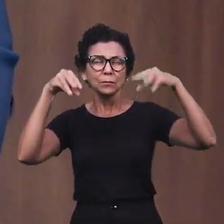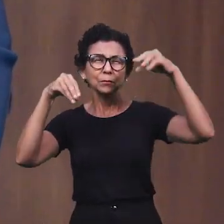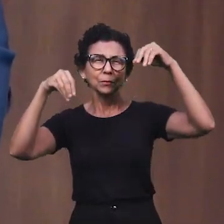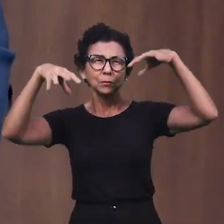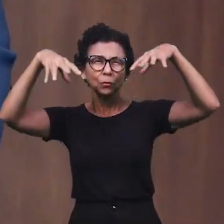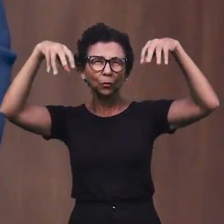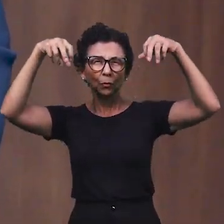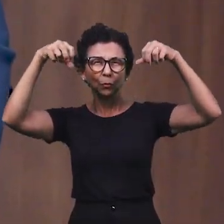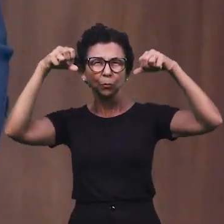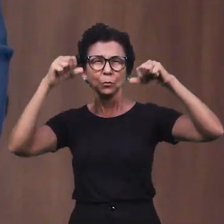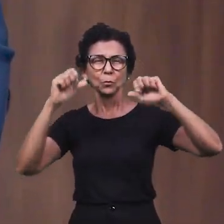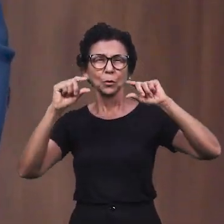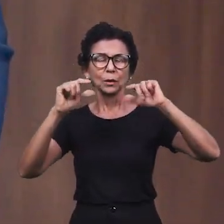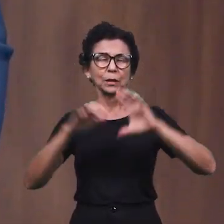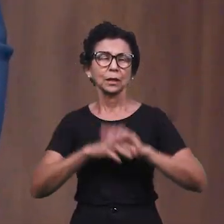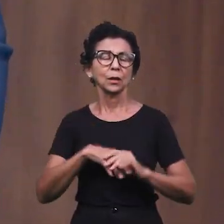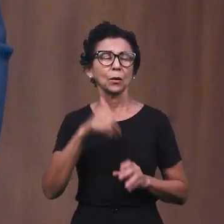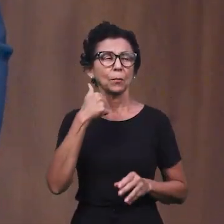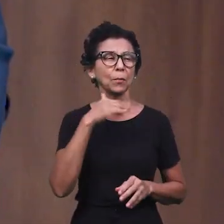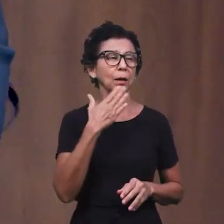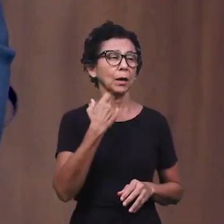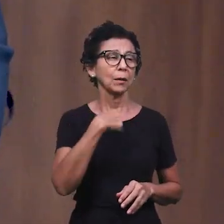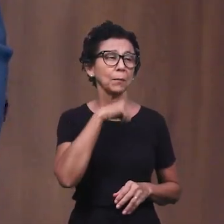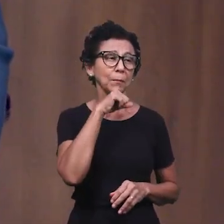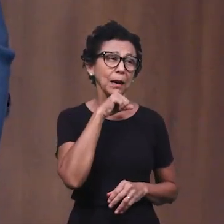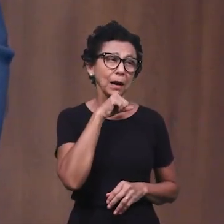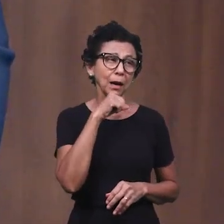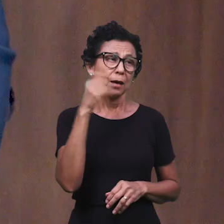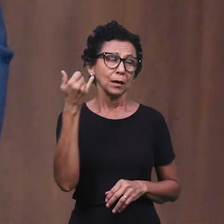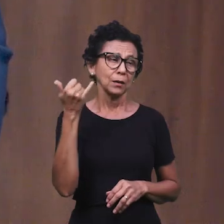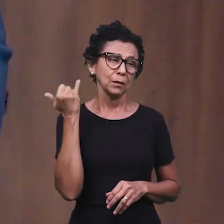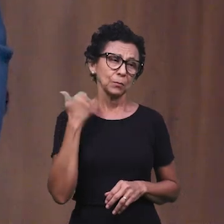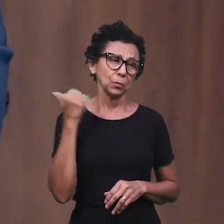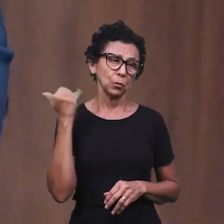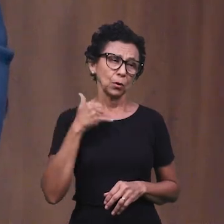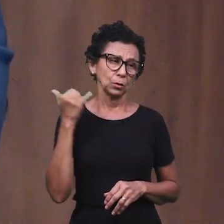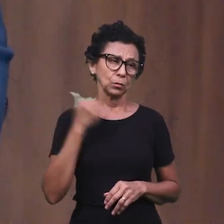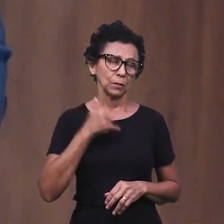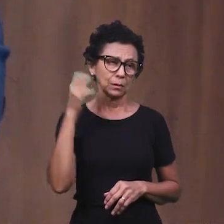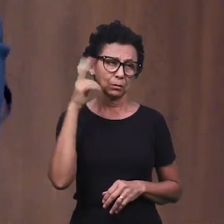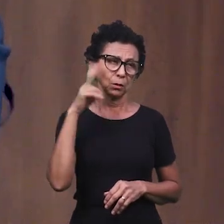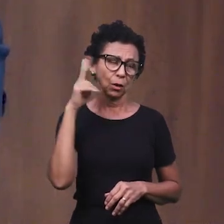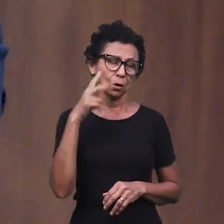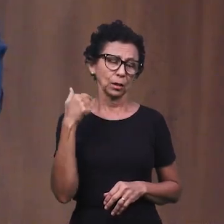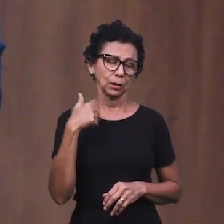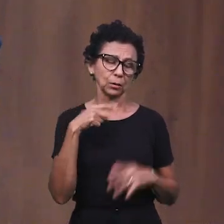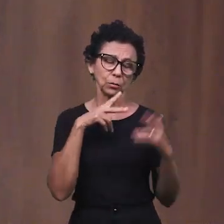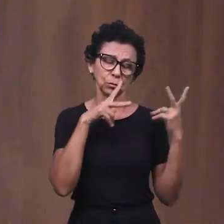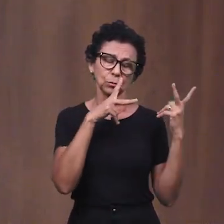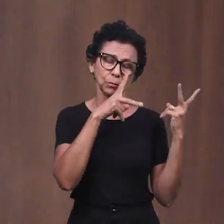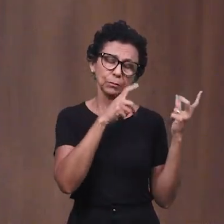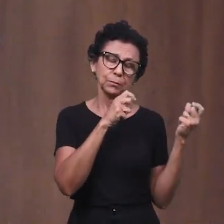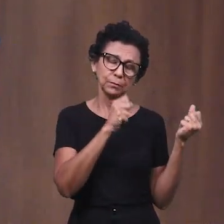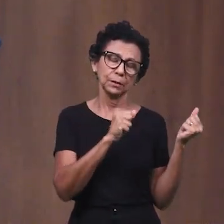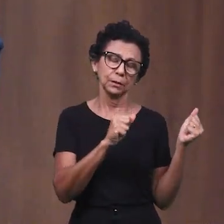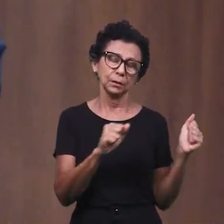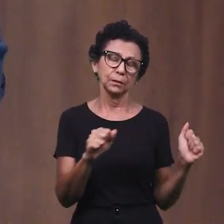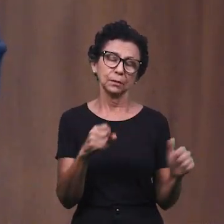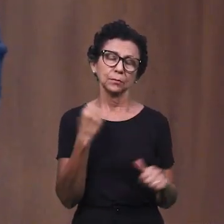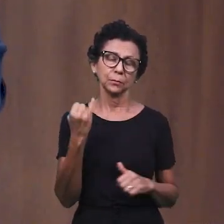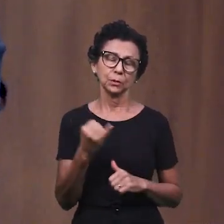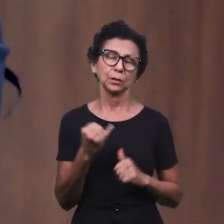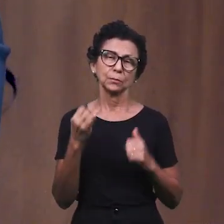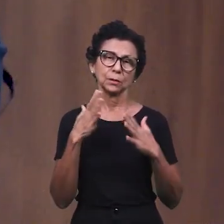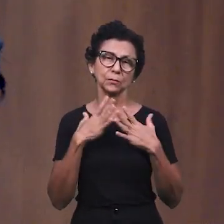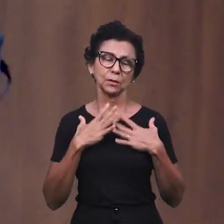pai, mãe, me conta uma história para eu dormir, e esse momento é um momento que a gente já sai um pouco daquela correria do dia a dia e Exatamente.